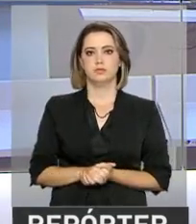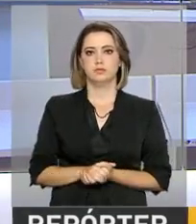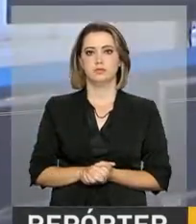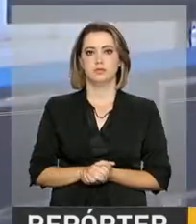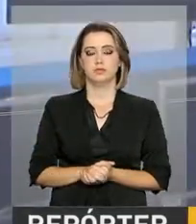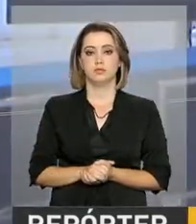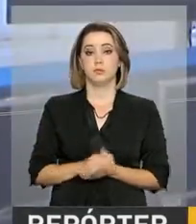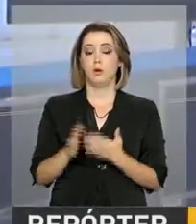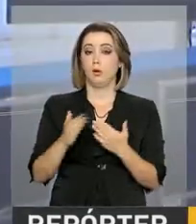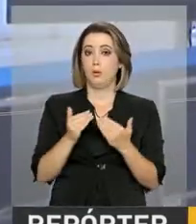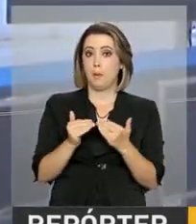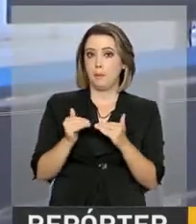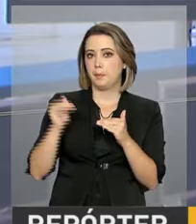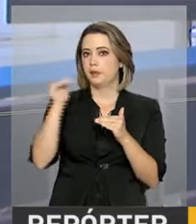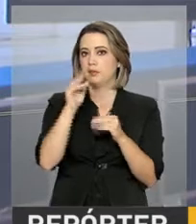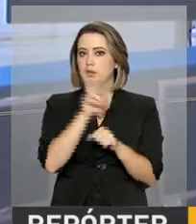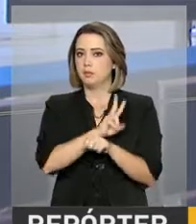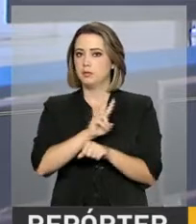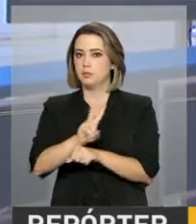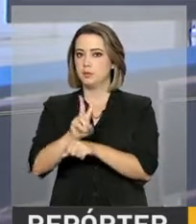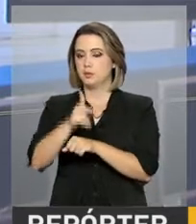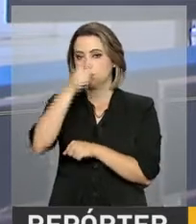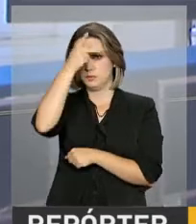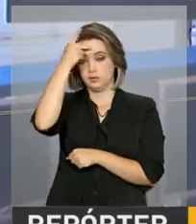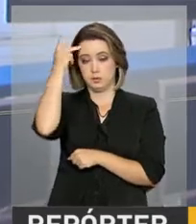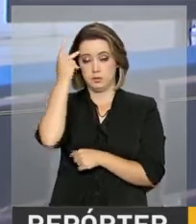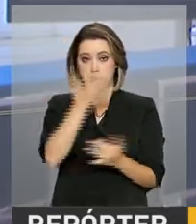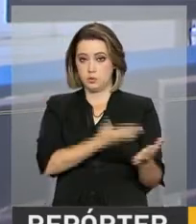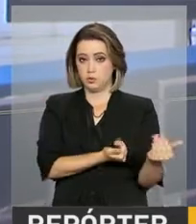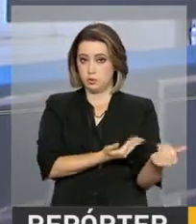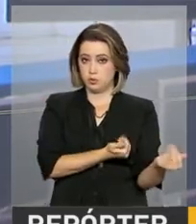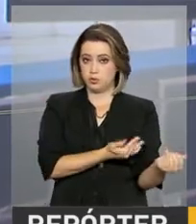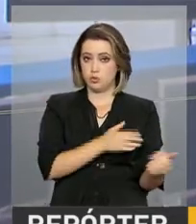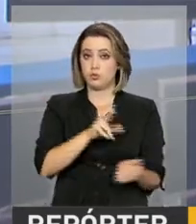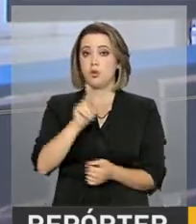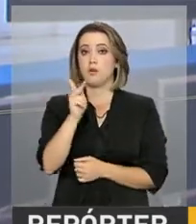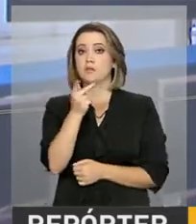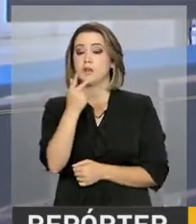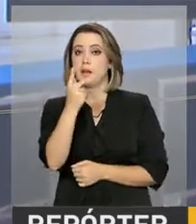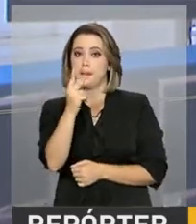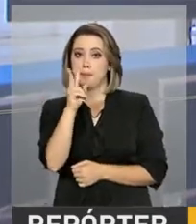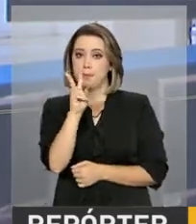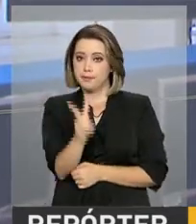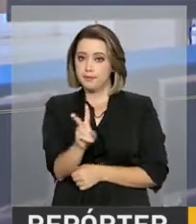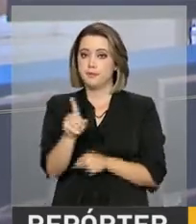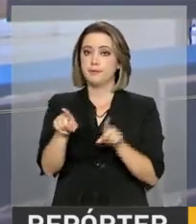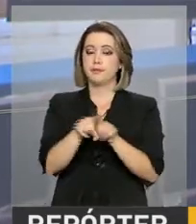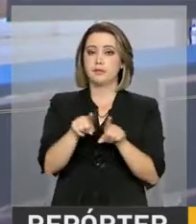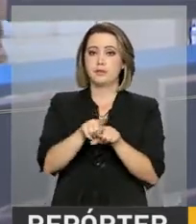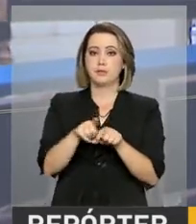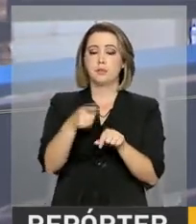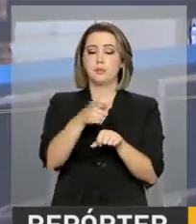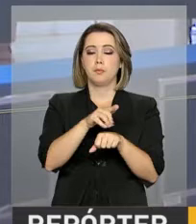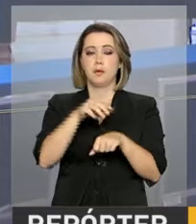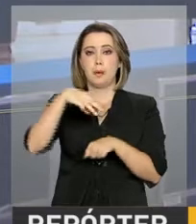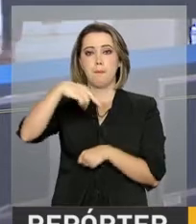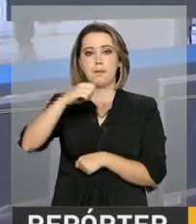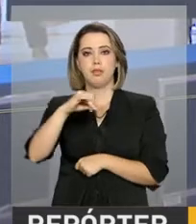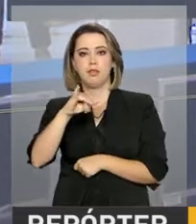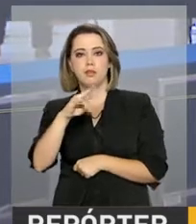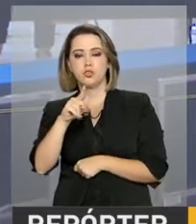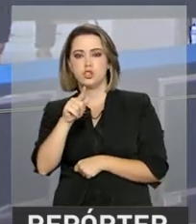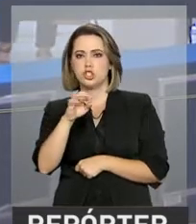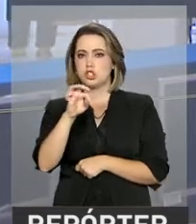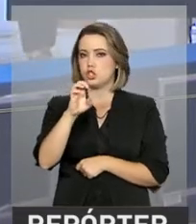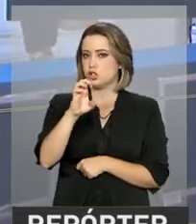para aumentar a proteção dos adolescentes contra o hpv ea meningite c as escolas vão ser incentivados a